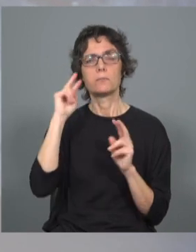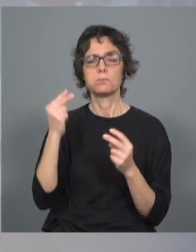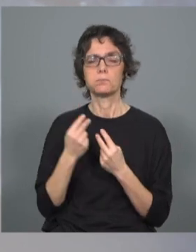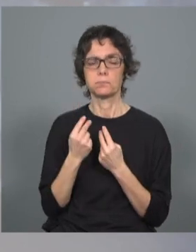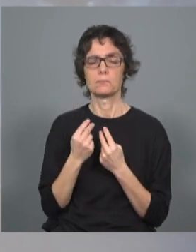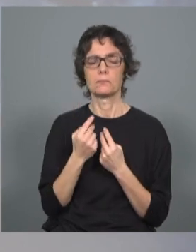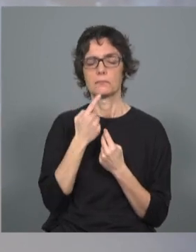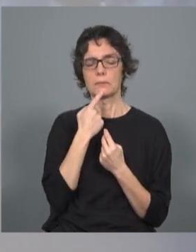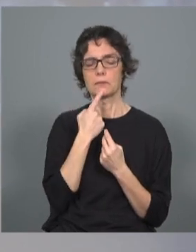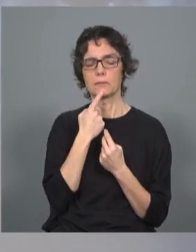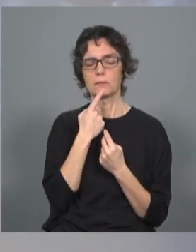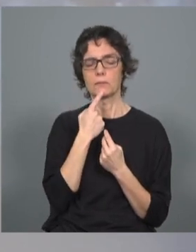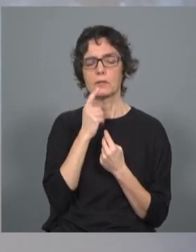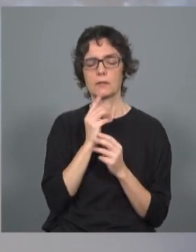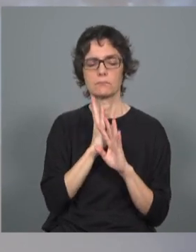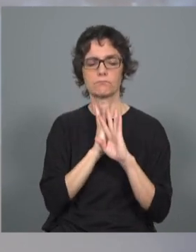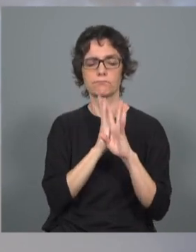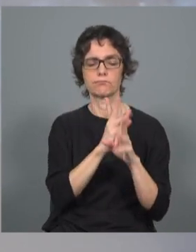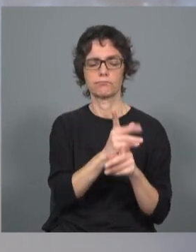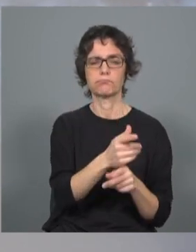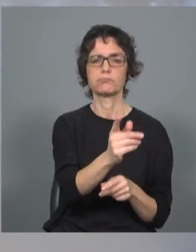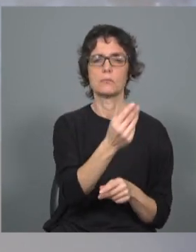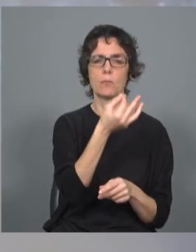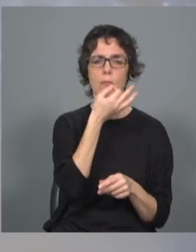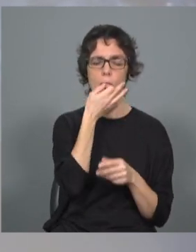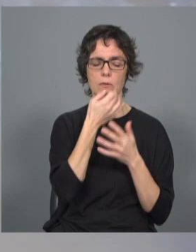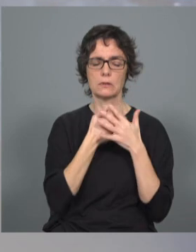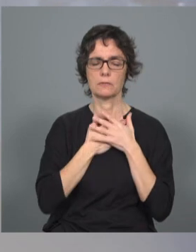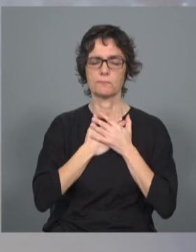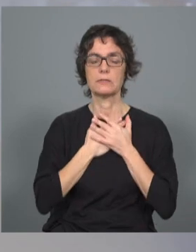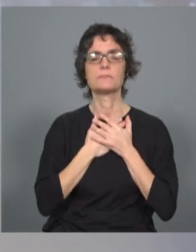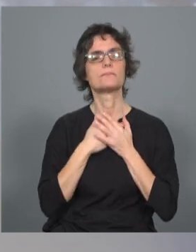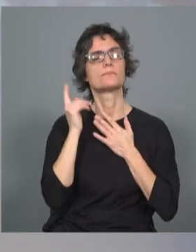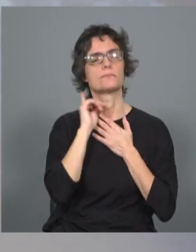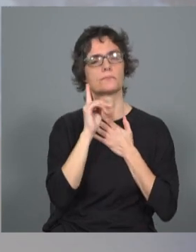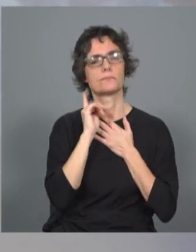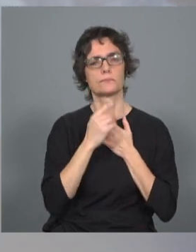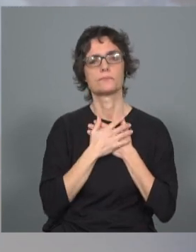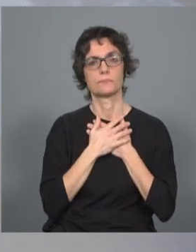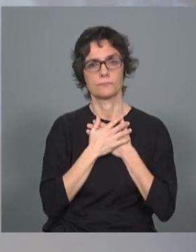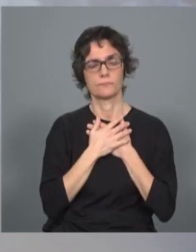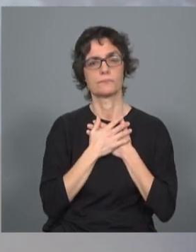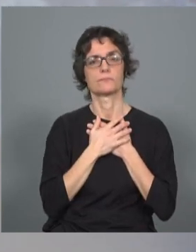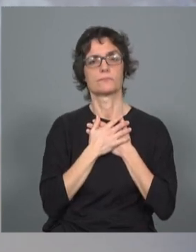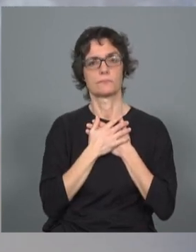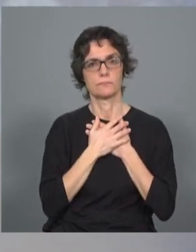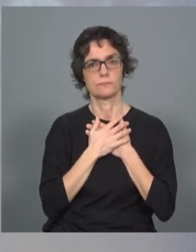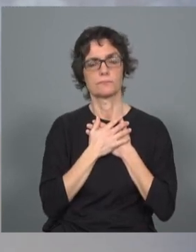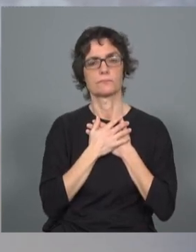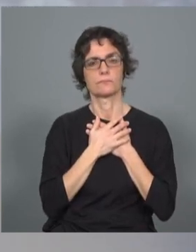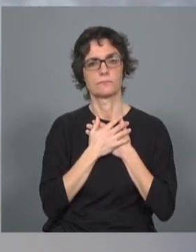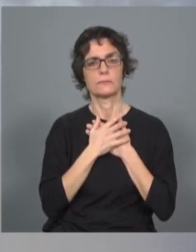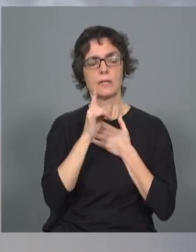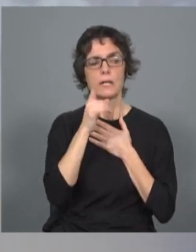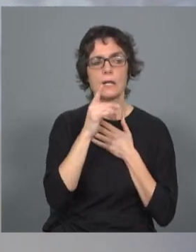comunhão também. Para nós e em comunidade, isso para mim foi de facto um ganho, uma mais-valia muito importante deste